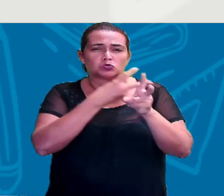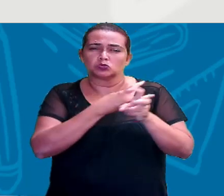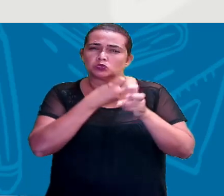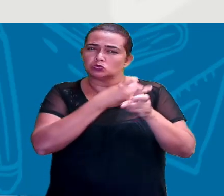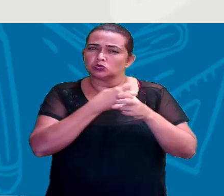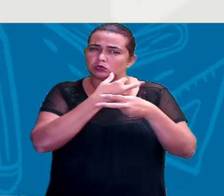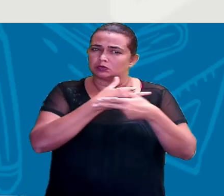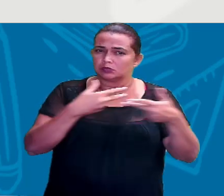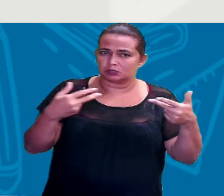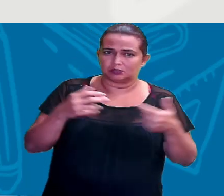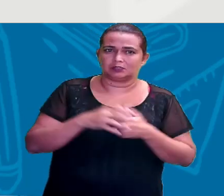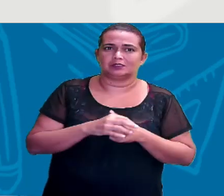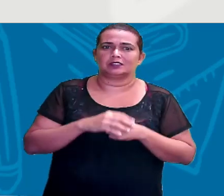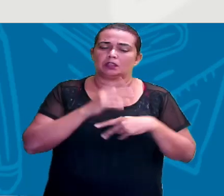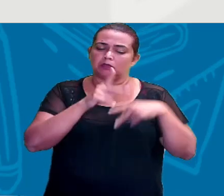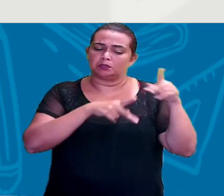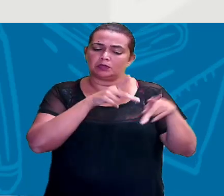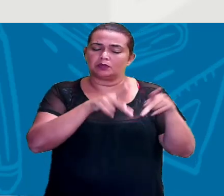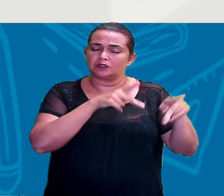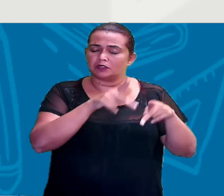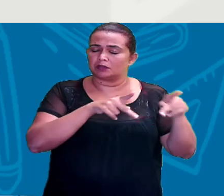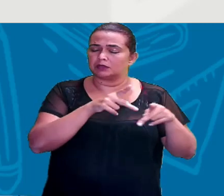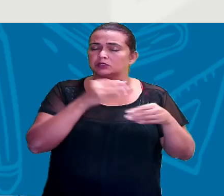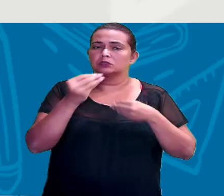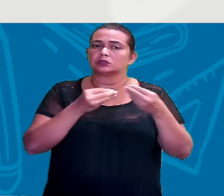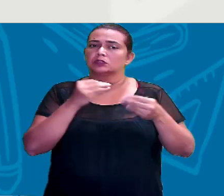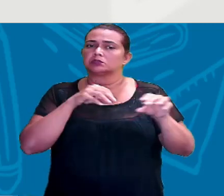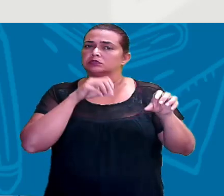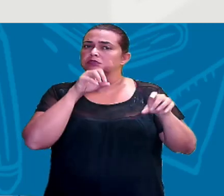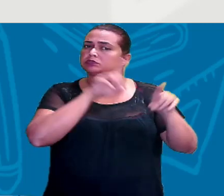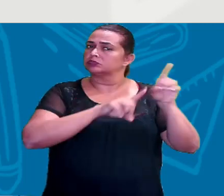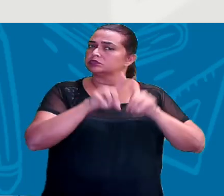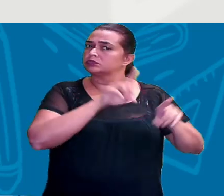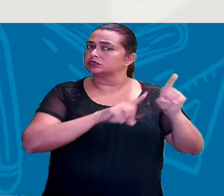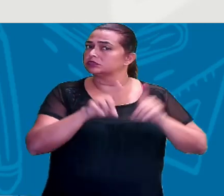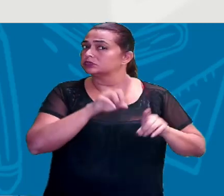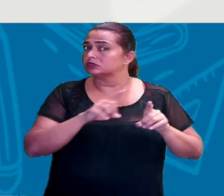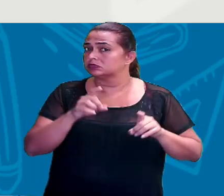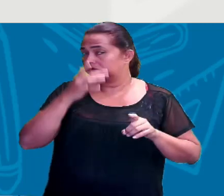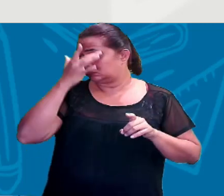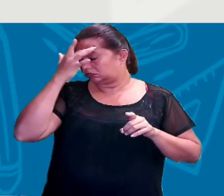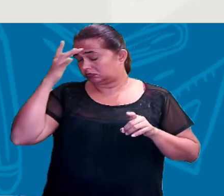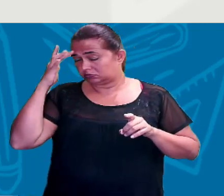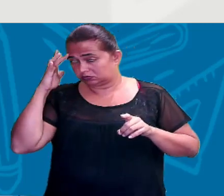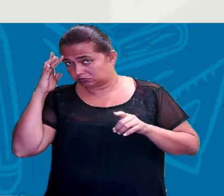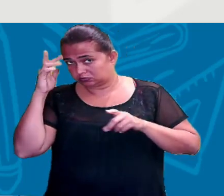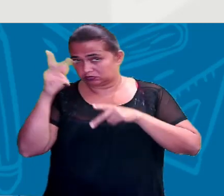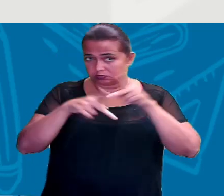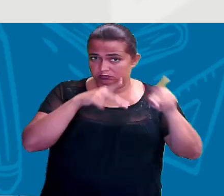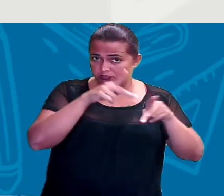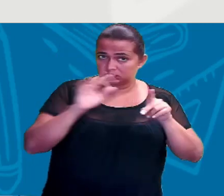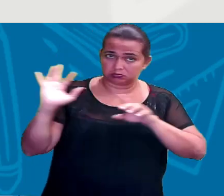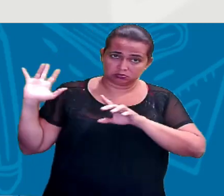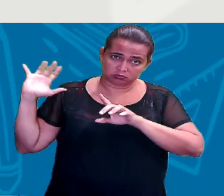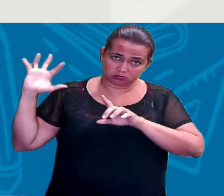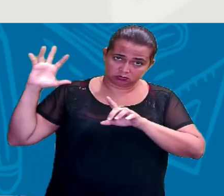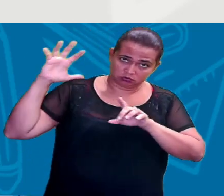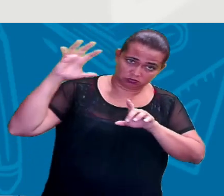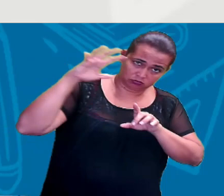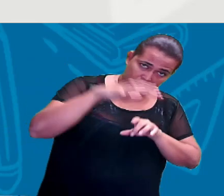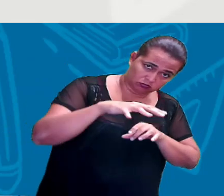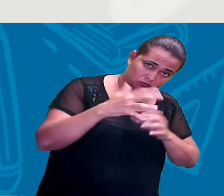É aquela onde os países, né, os povos que vieram colonizar essa região, eles vinham com a intenção